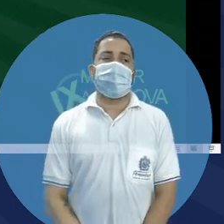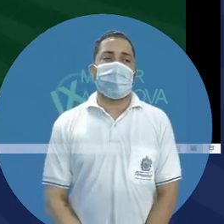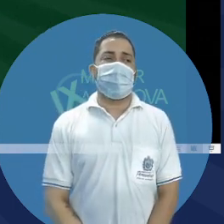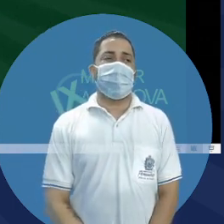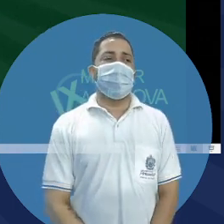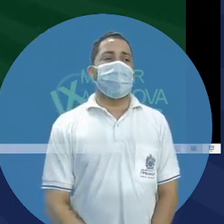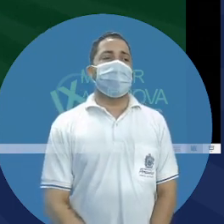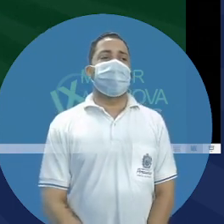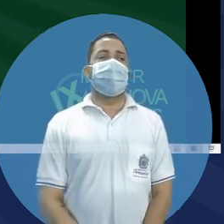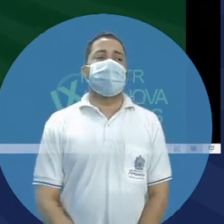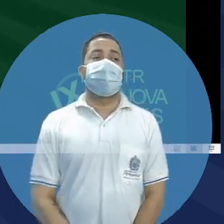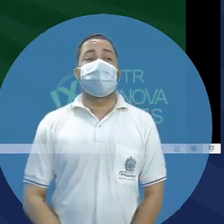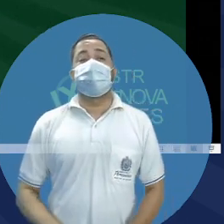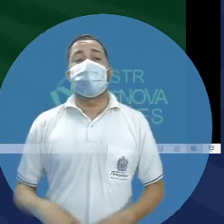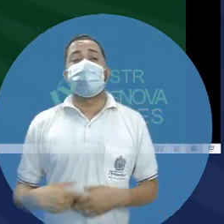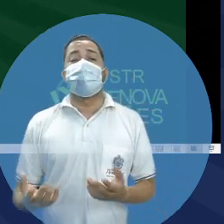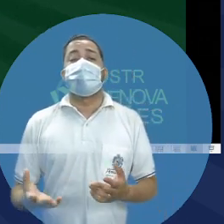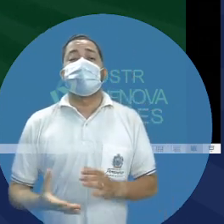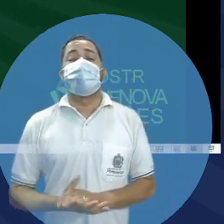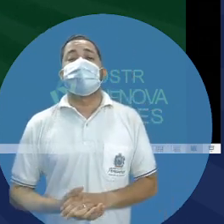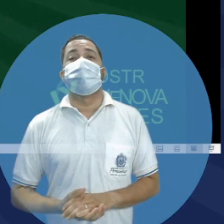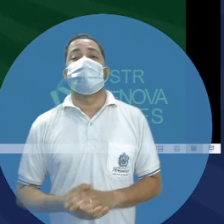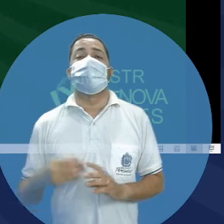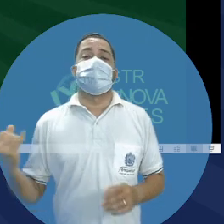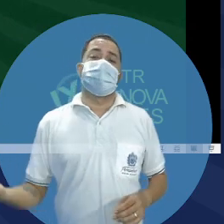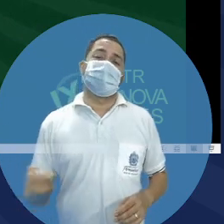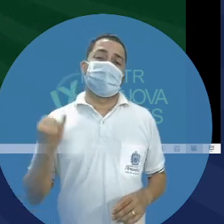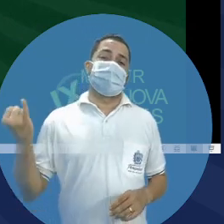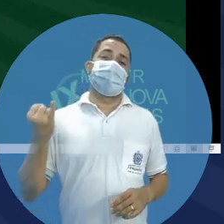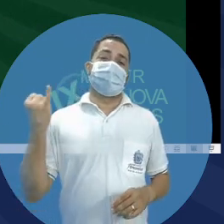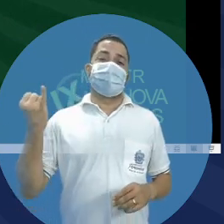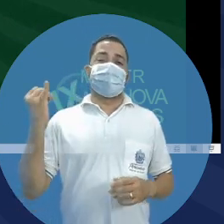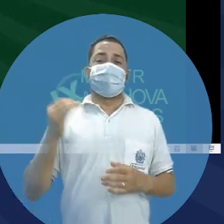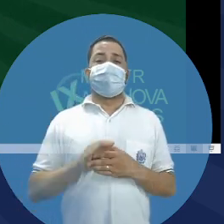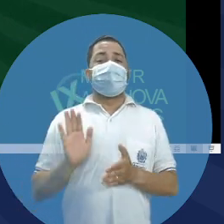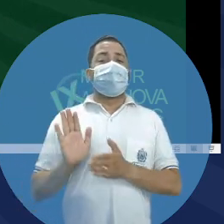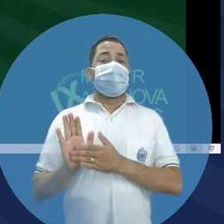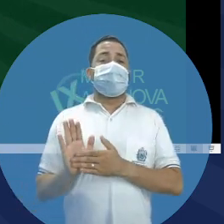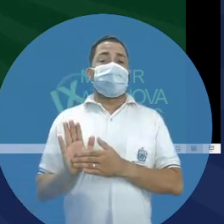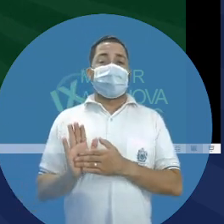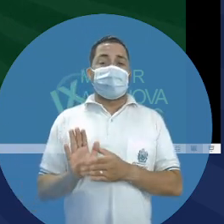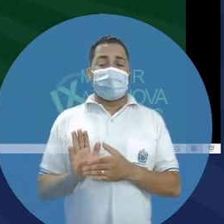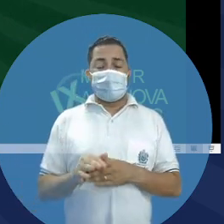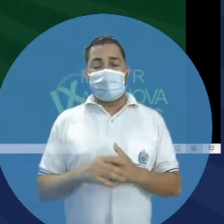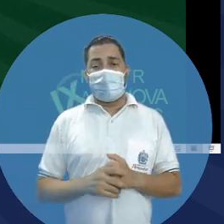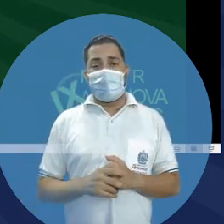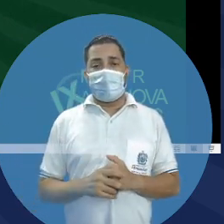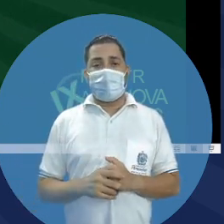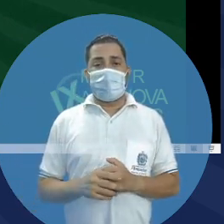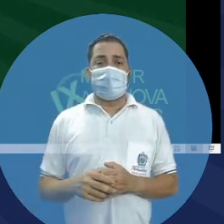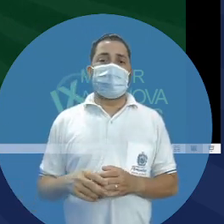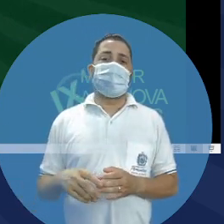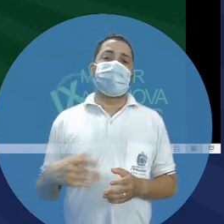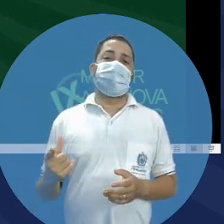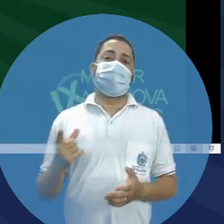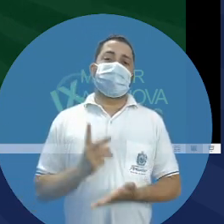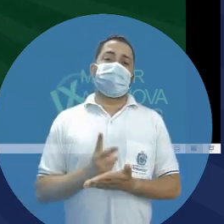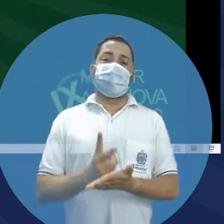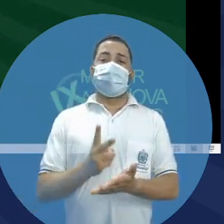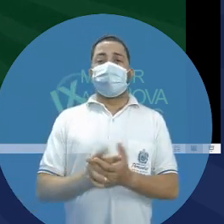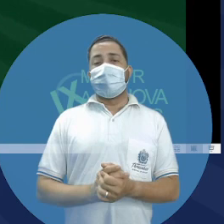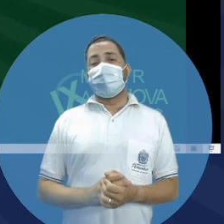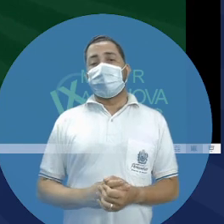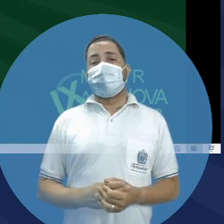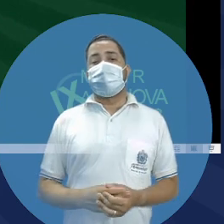E a relevância dessa proposta como o tempo todo eu estou dizendo desde o início, é a